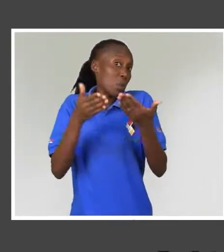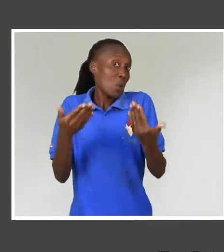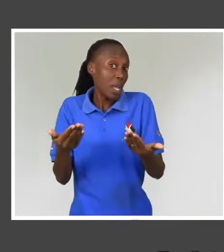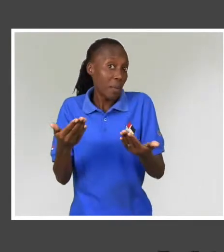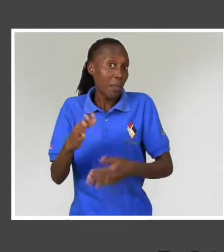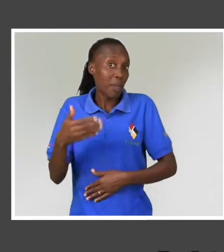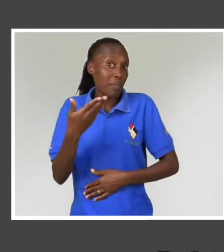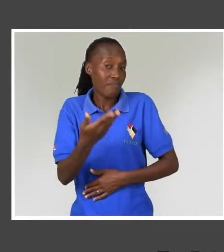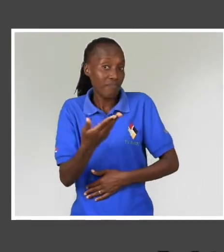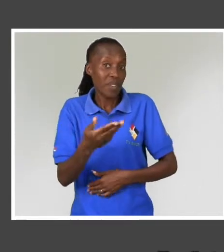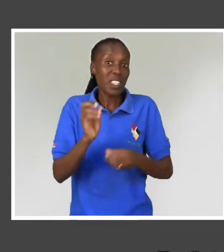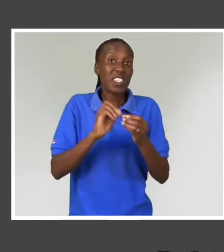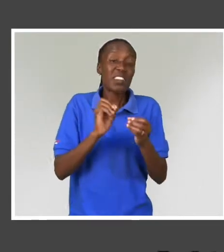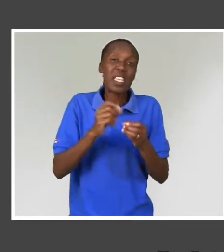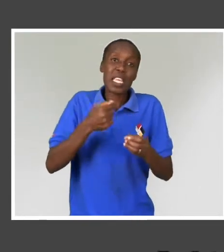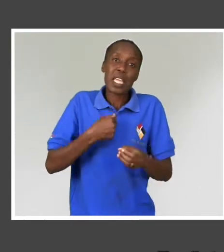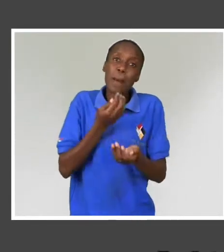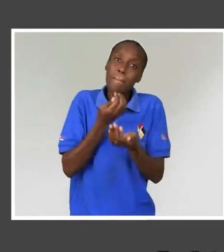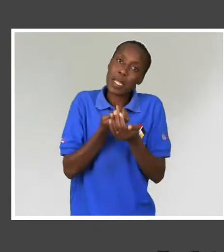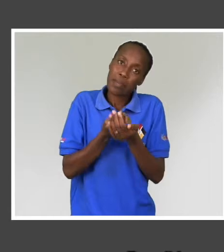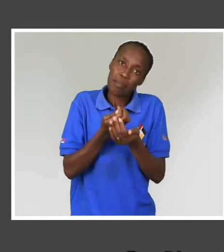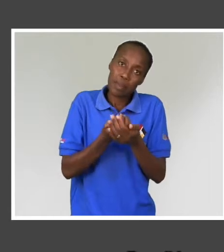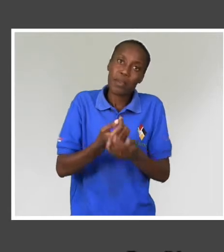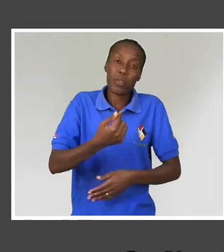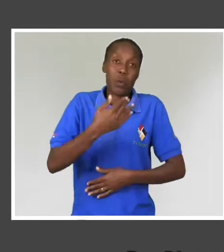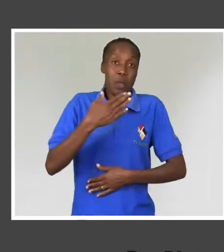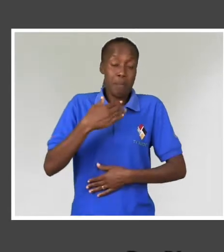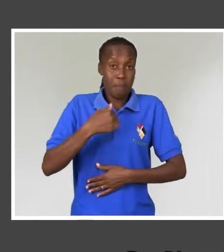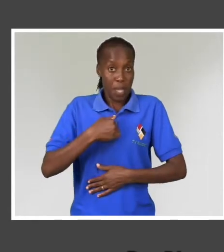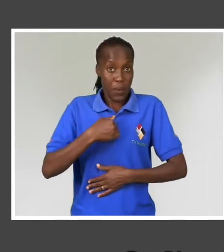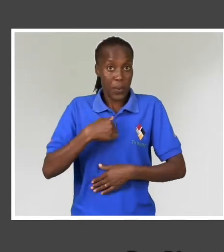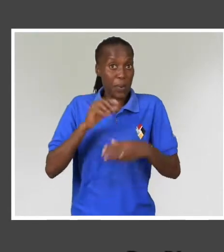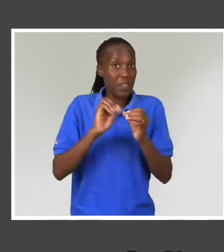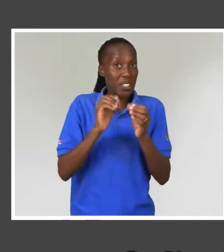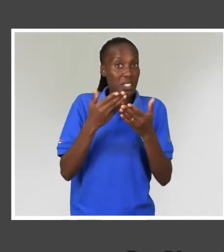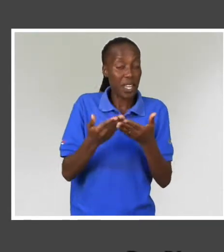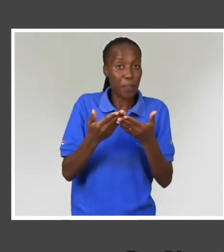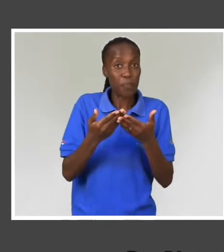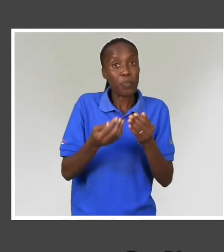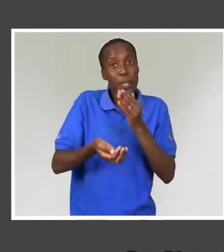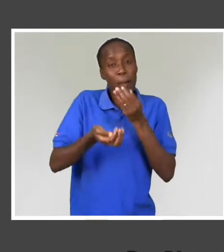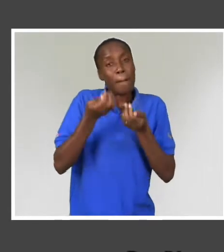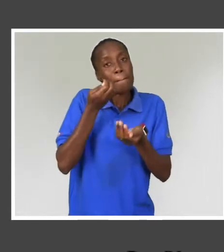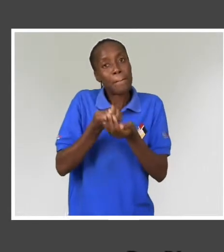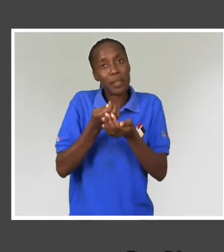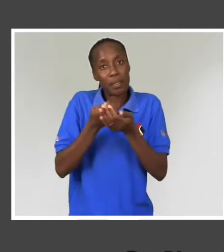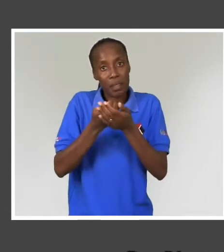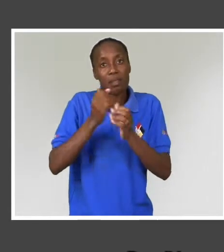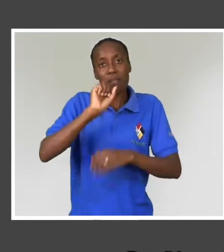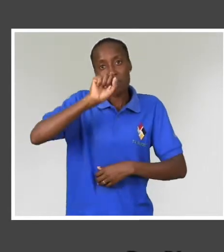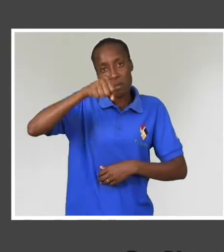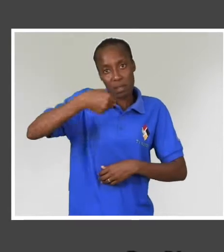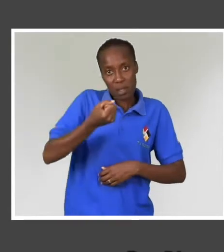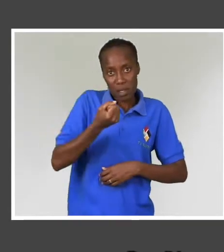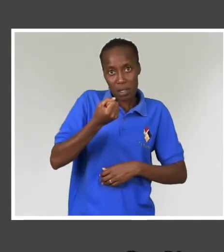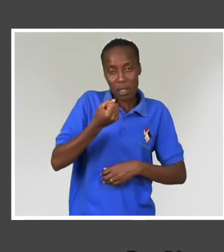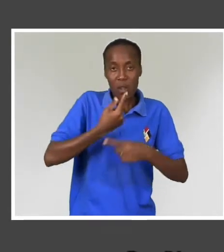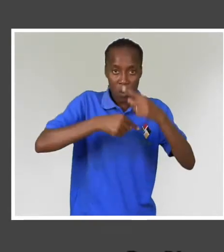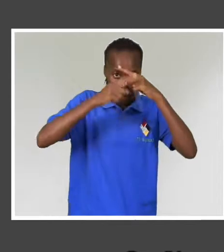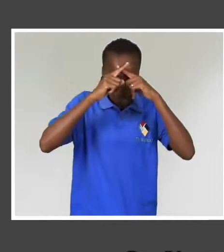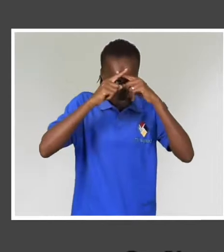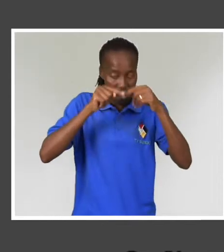E eu não tenho condições para tanto. Já, o pedido, eu tenho, com autoridade, eu